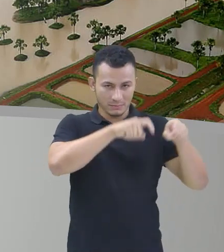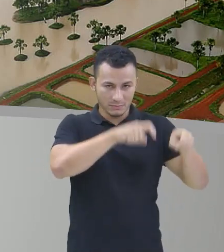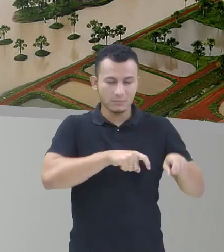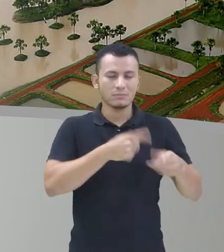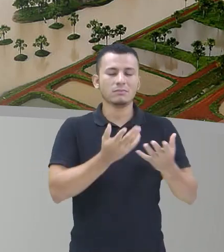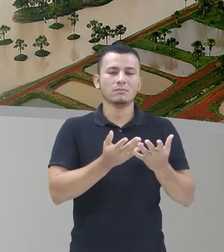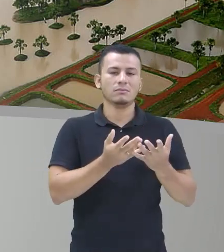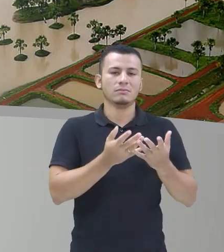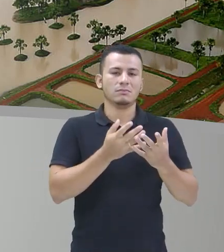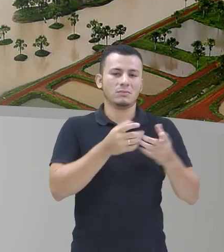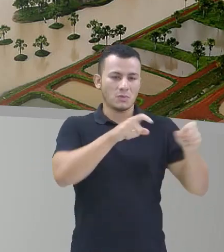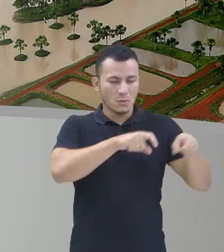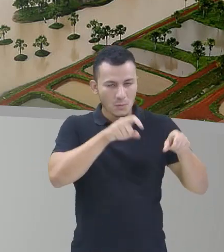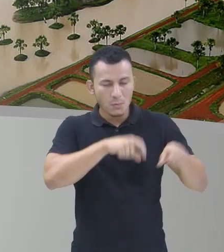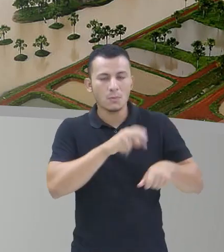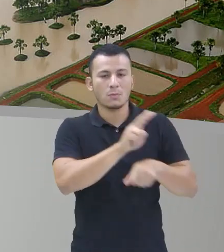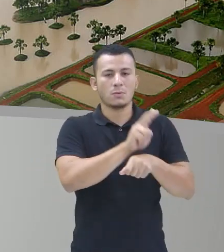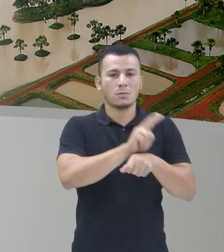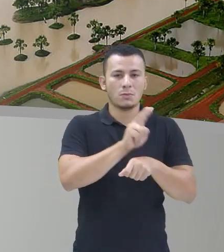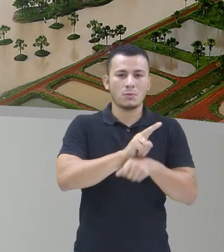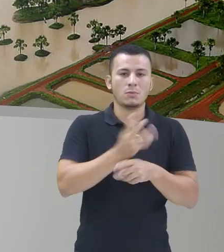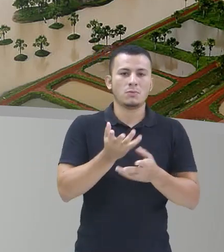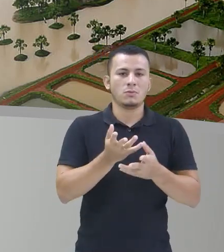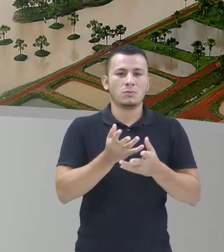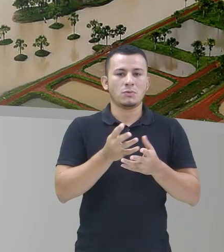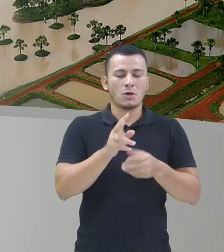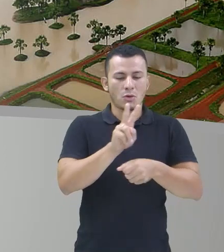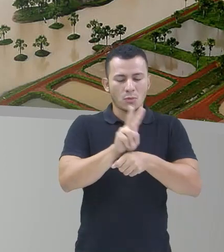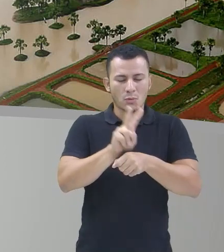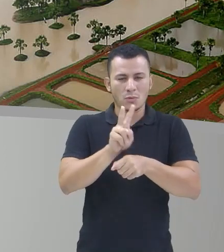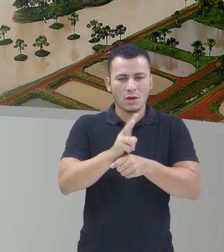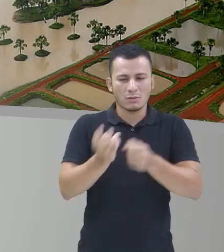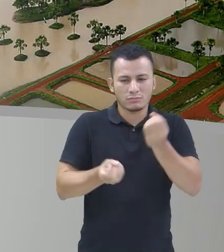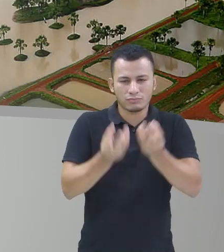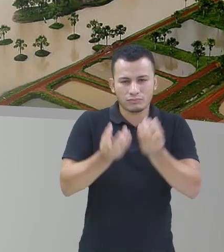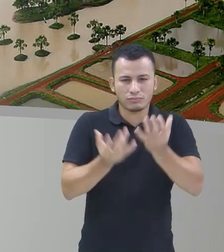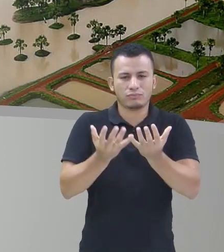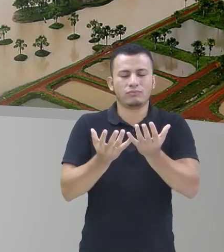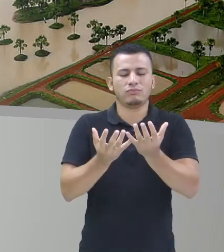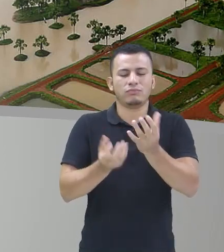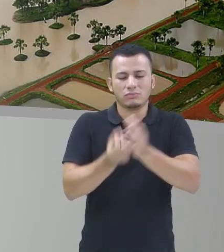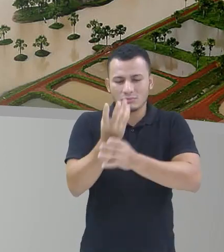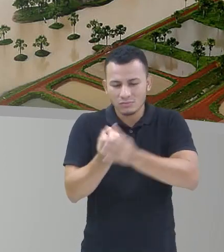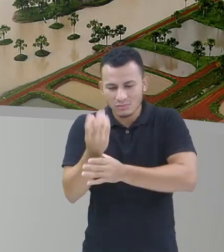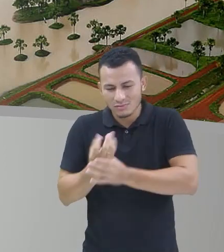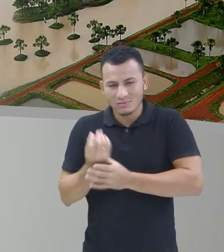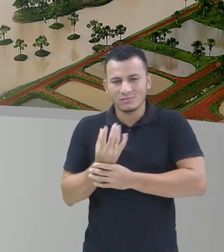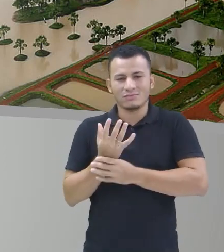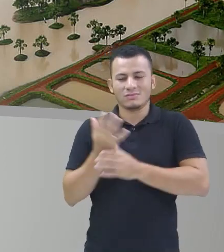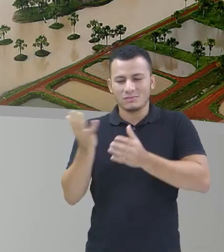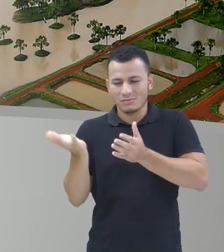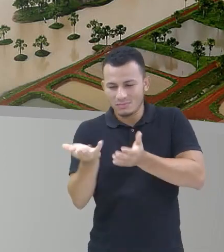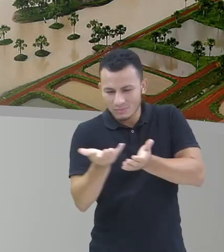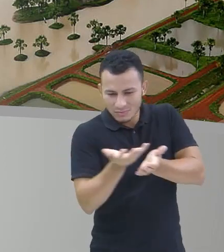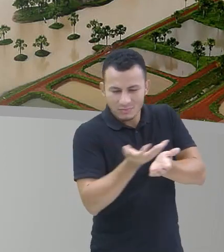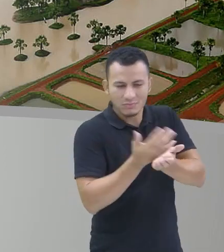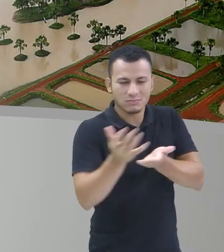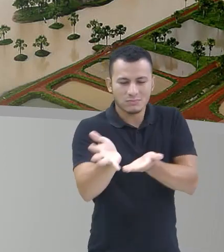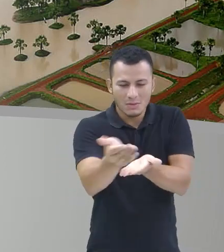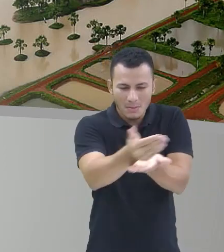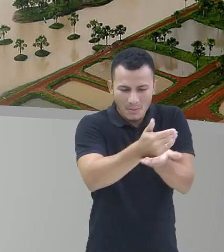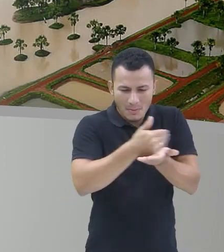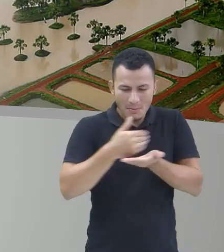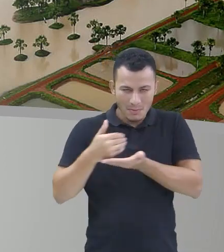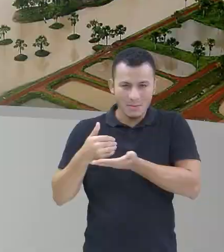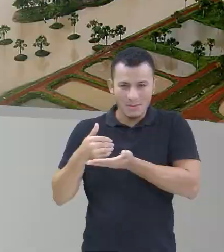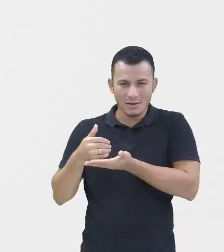da agricultura, nós já vimos a parte da lavoura temporária, a parte da lavoura permanente, nós vamos para o